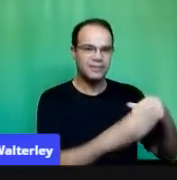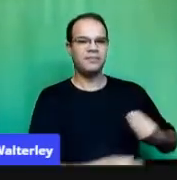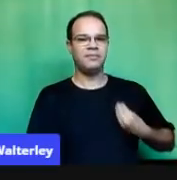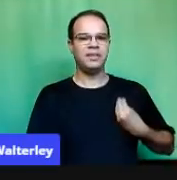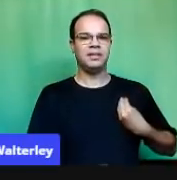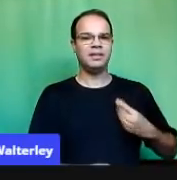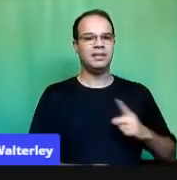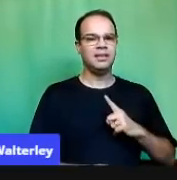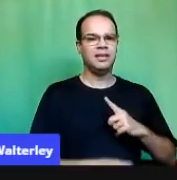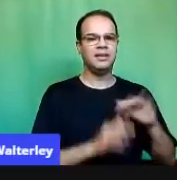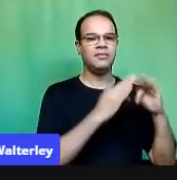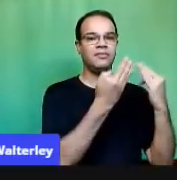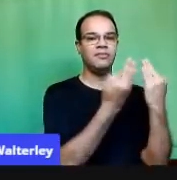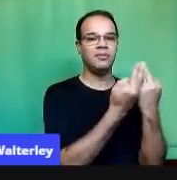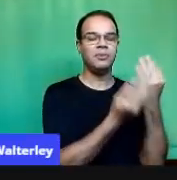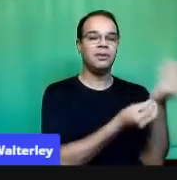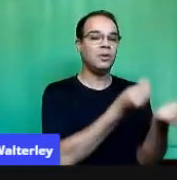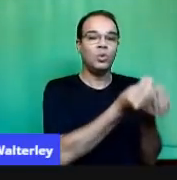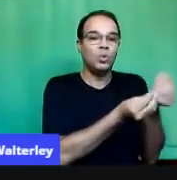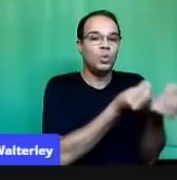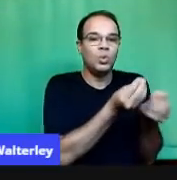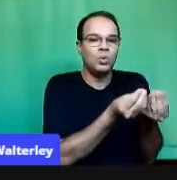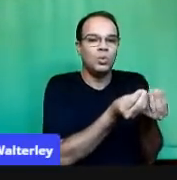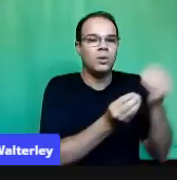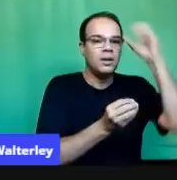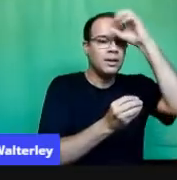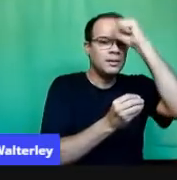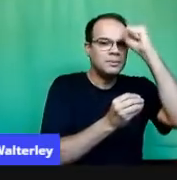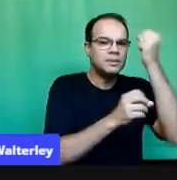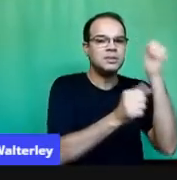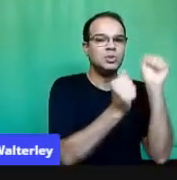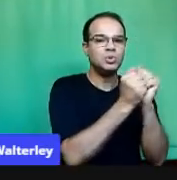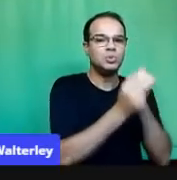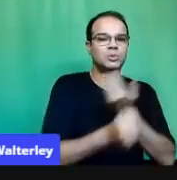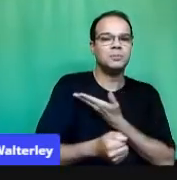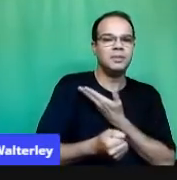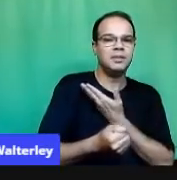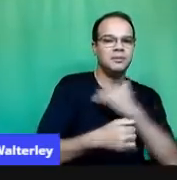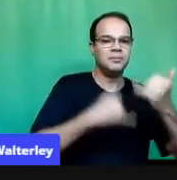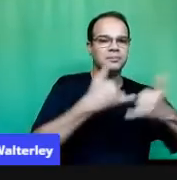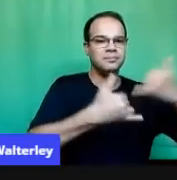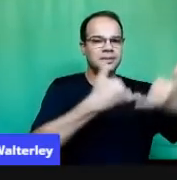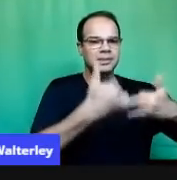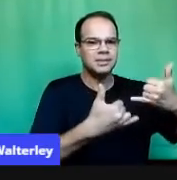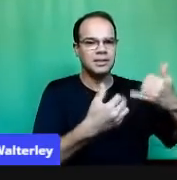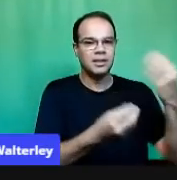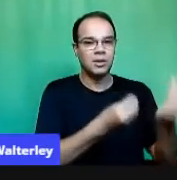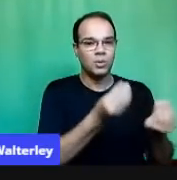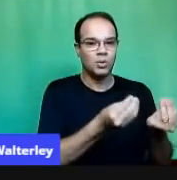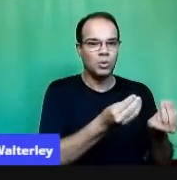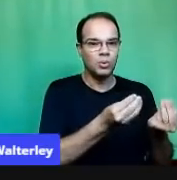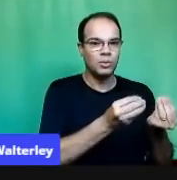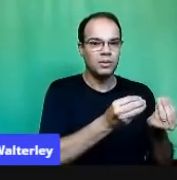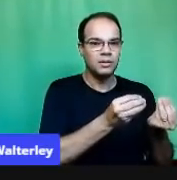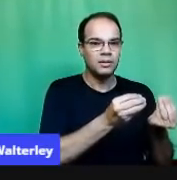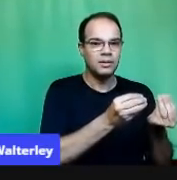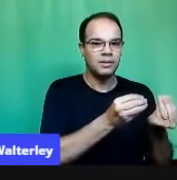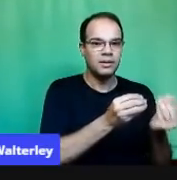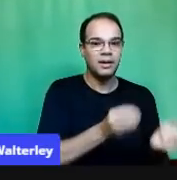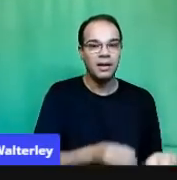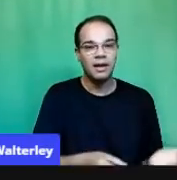em família, o que ela vive com os colegas, tudo isso vai gerar um